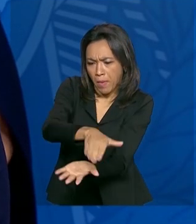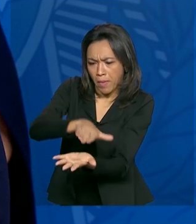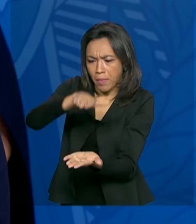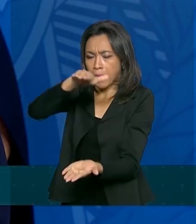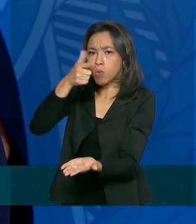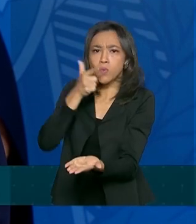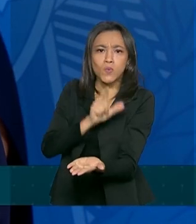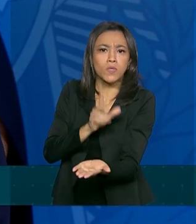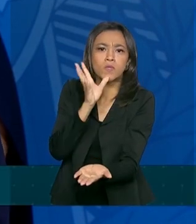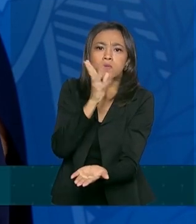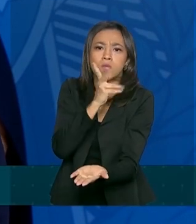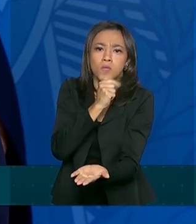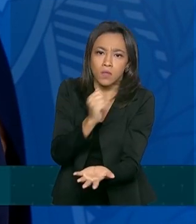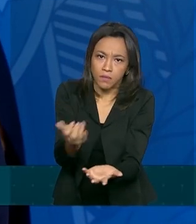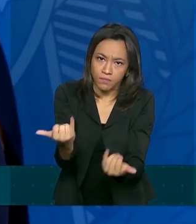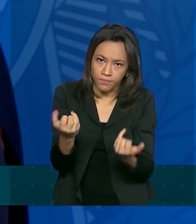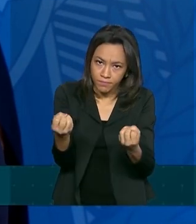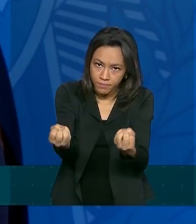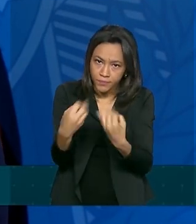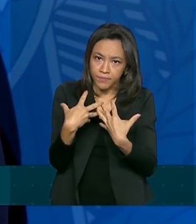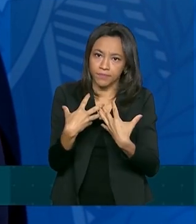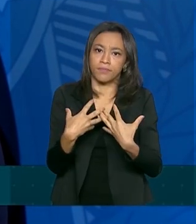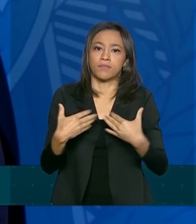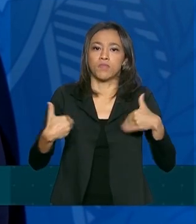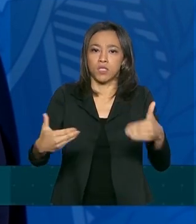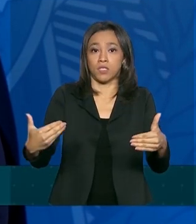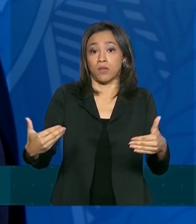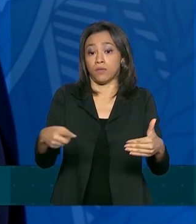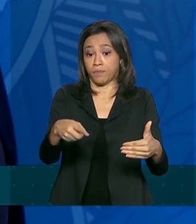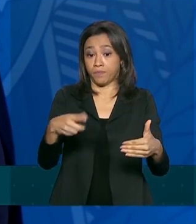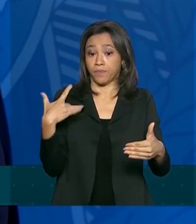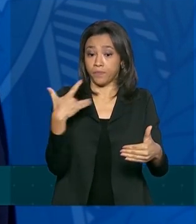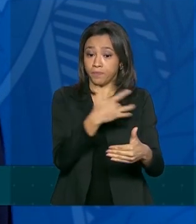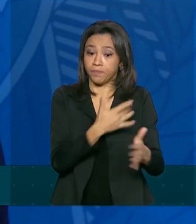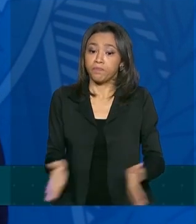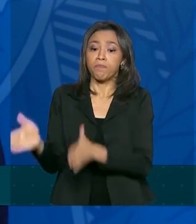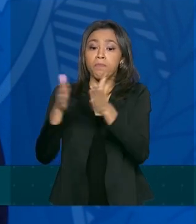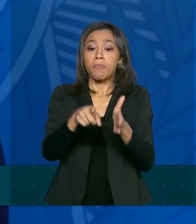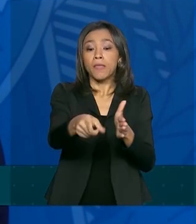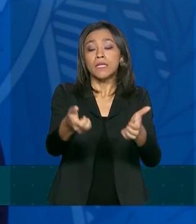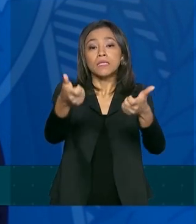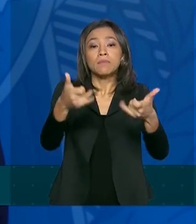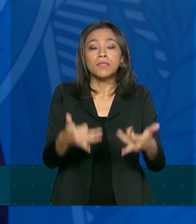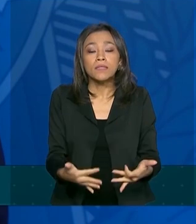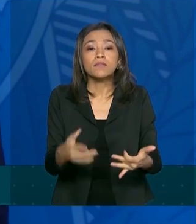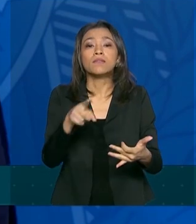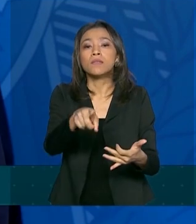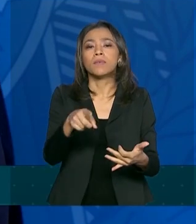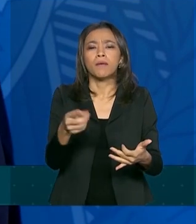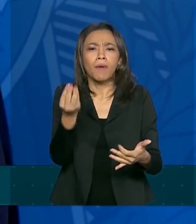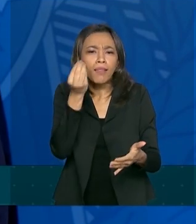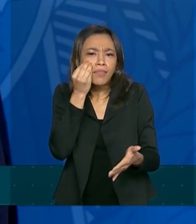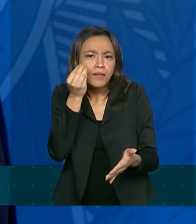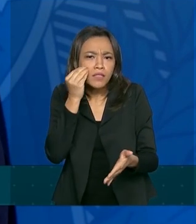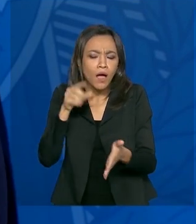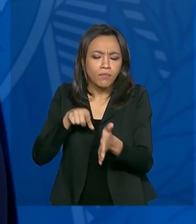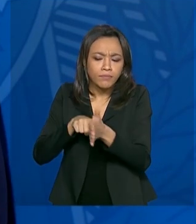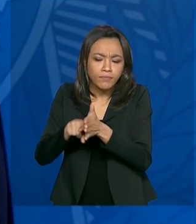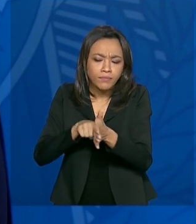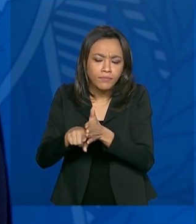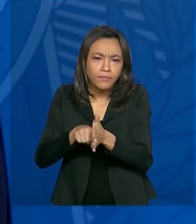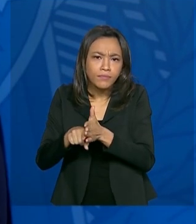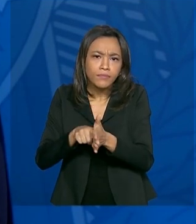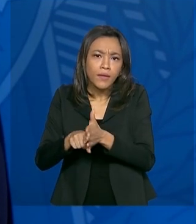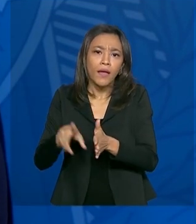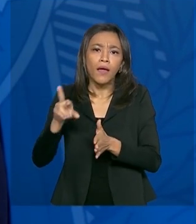estratégia que foi lançada pelo ministro e pelo secretário de ampliação da testagem, tanto pelo RT